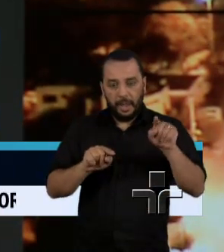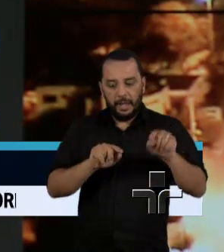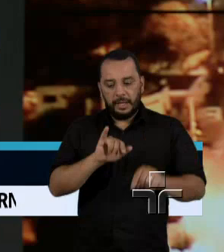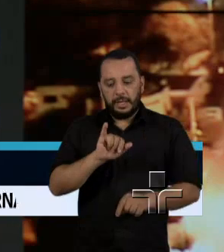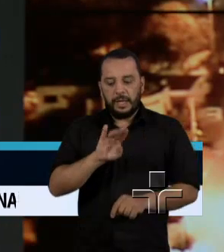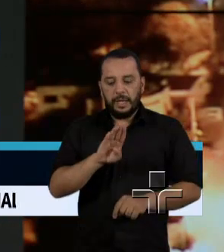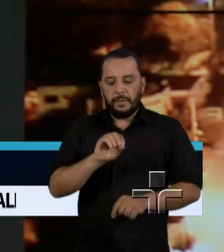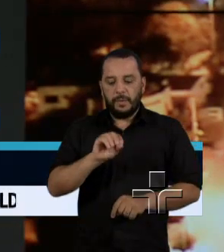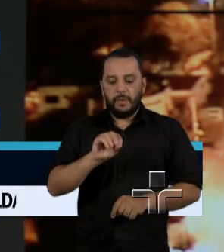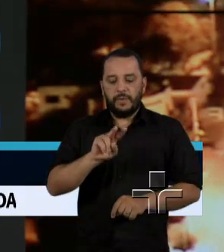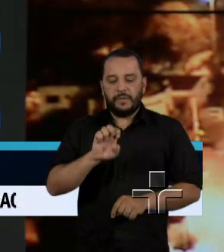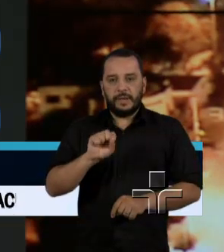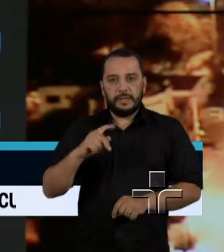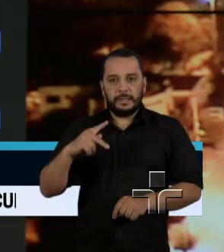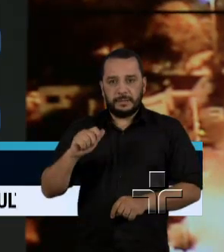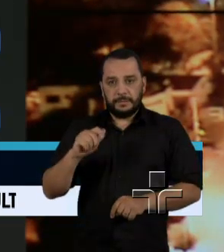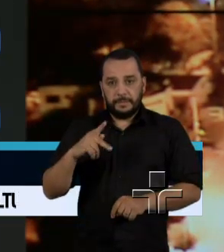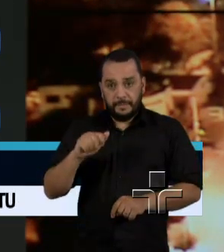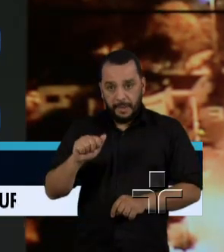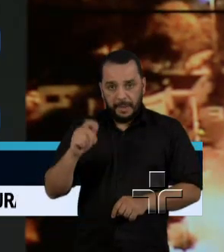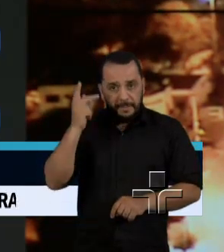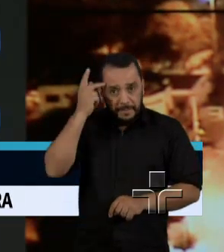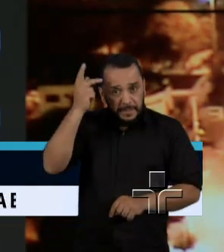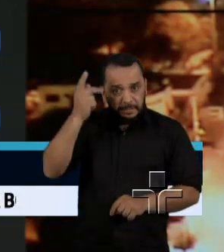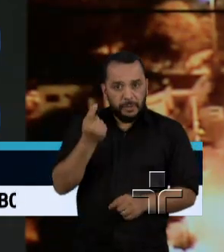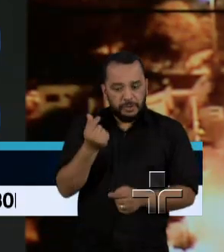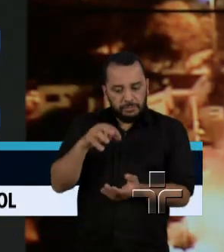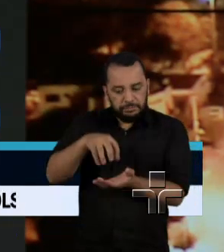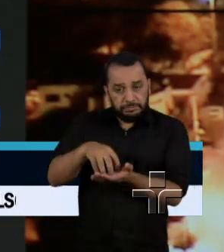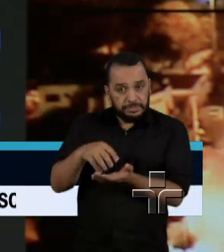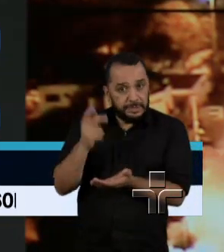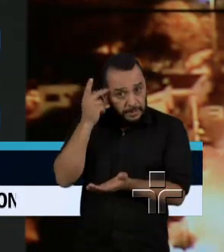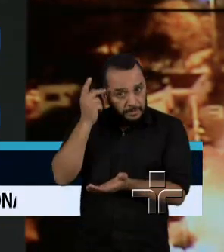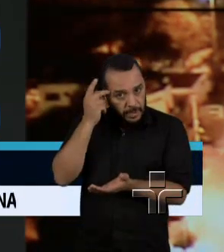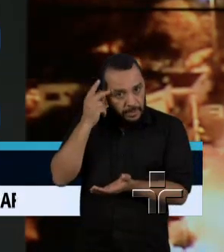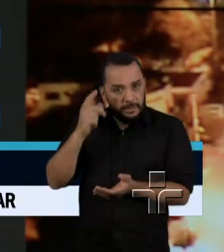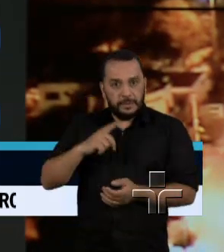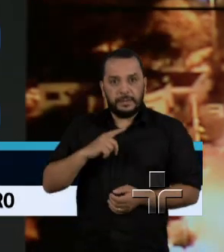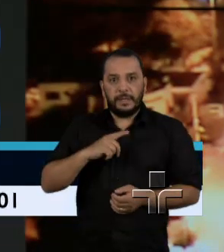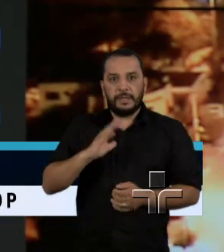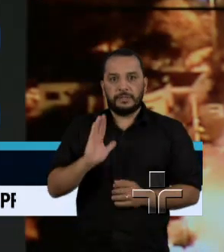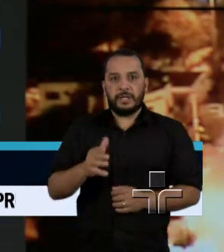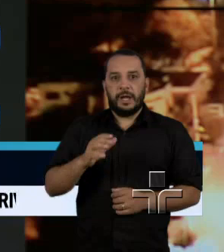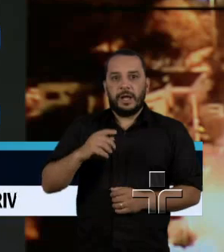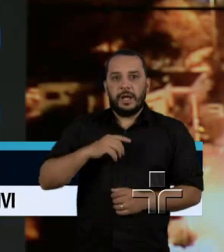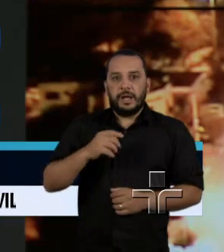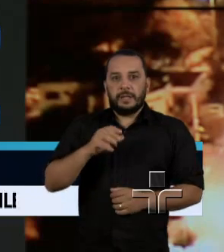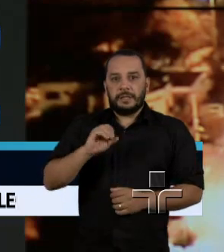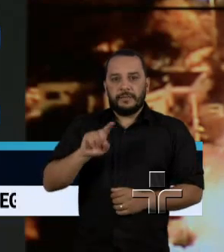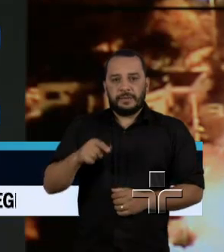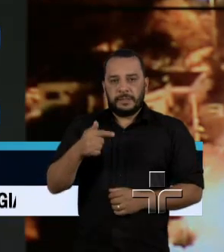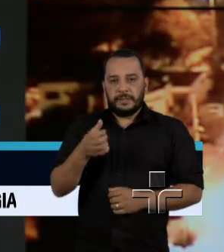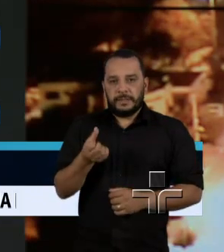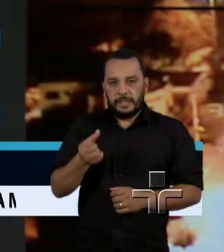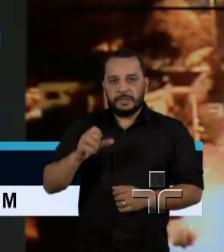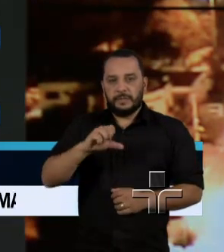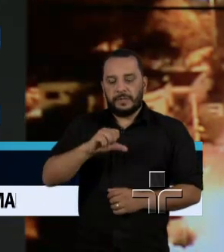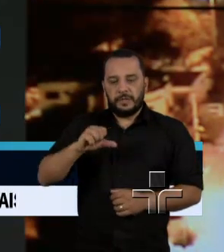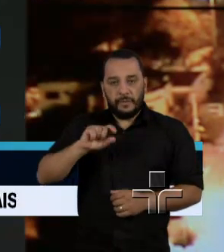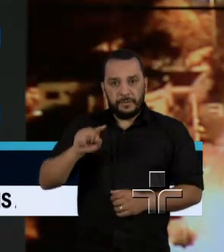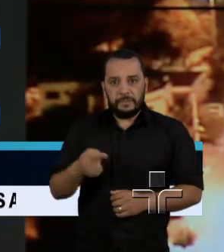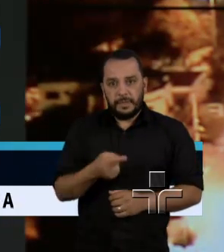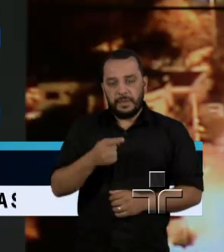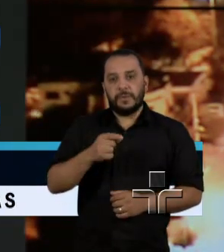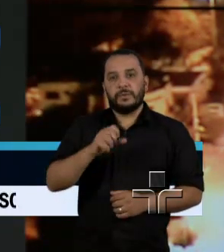principal índice da Bolsa Brasileira, terminou o dia em alta de 0,76% a 99.800 pontos. Apesar